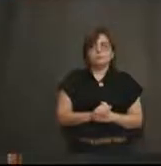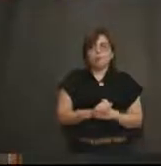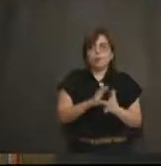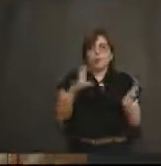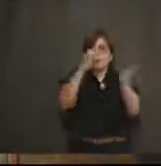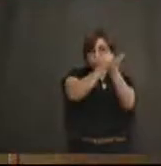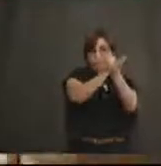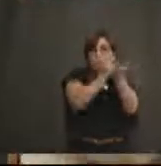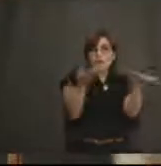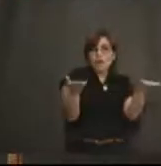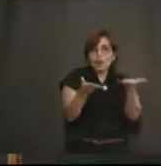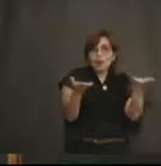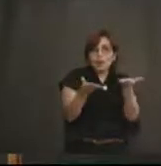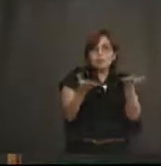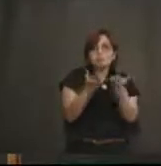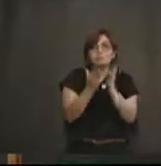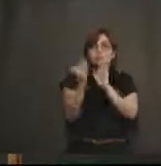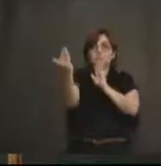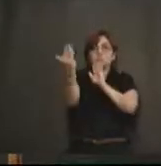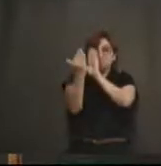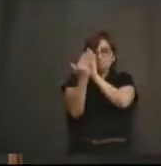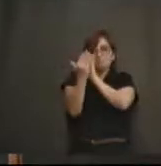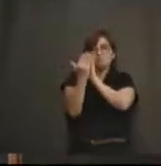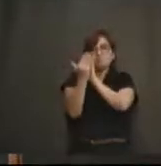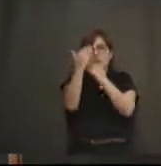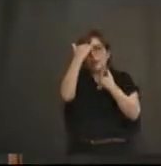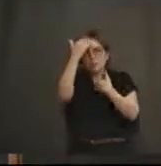Registramos e agradecemos a presença